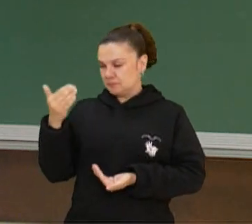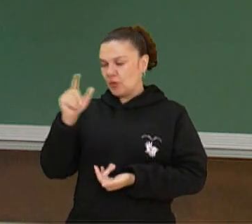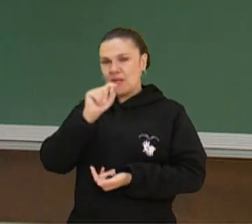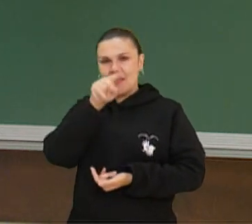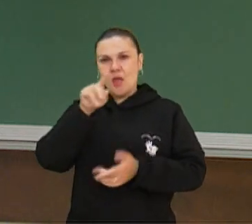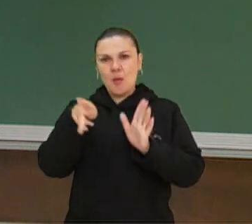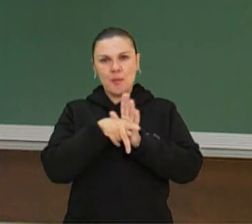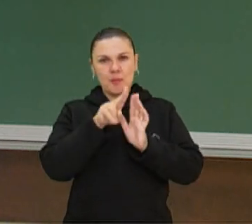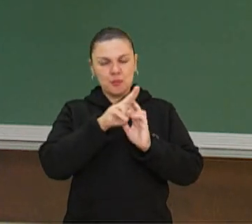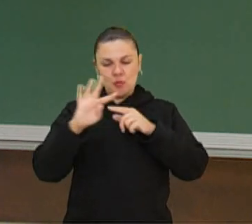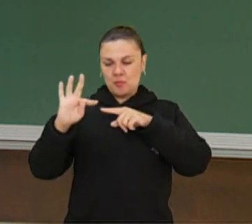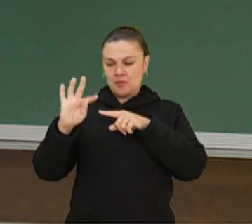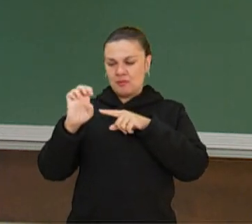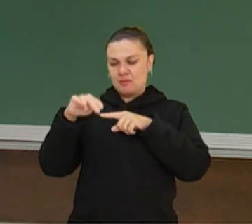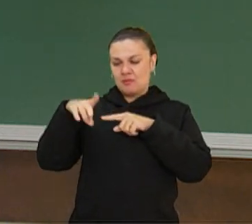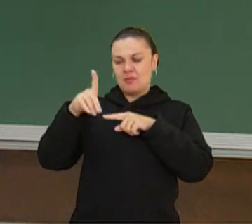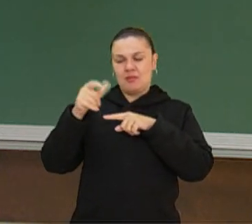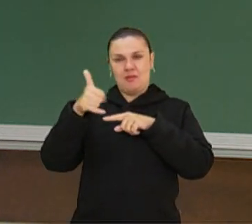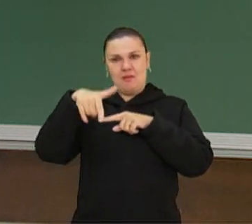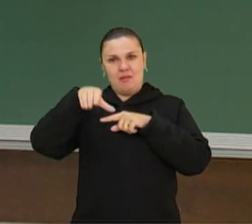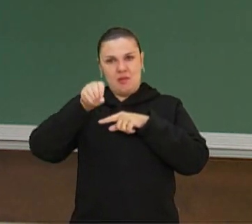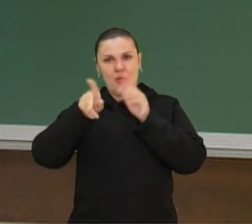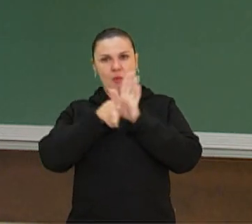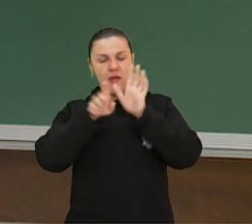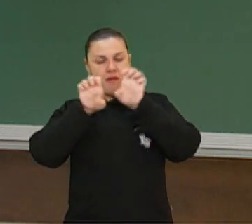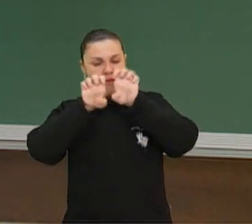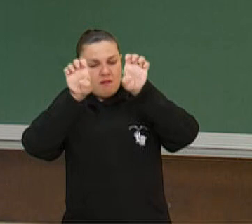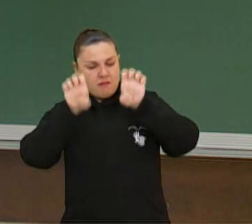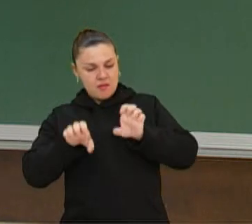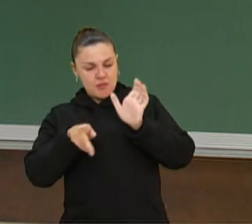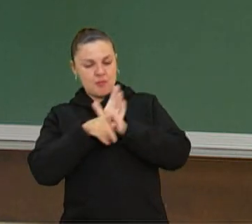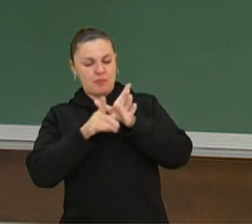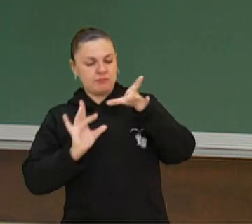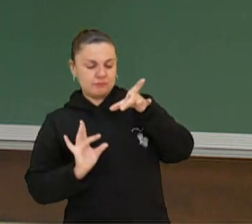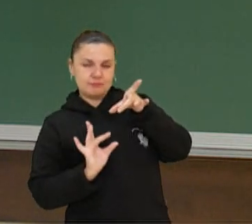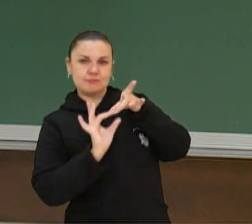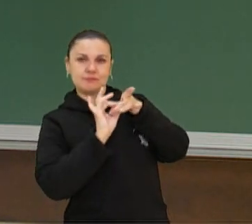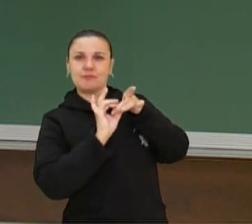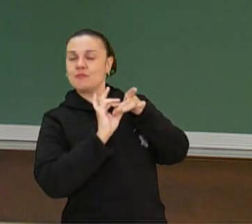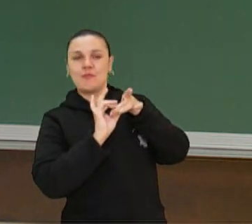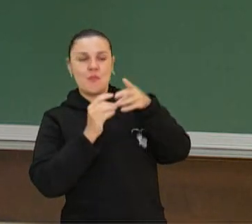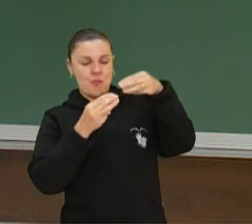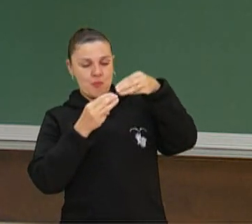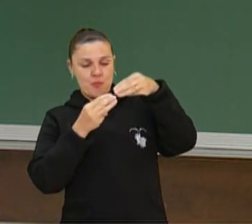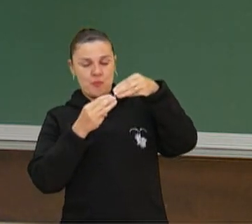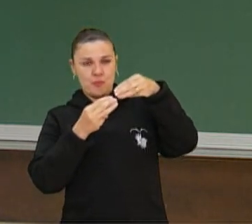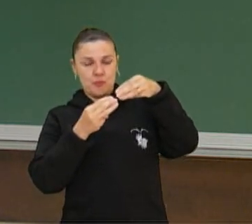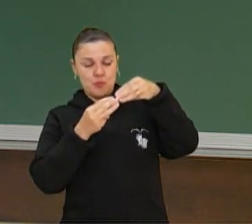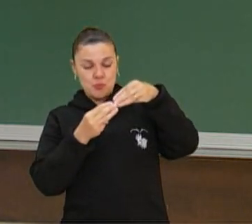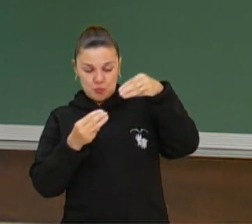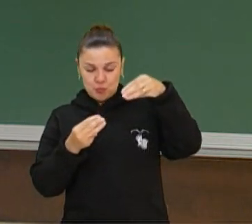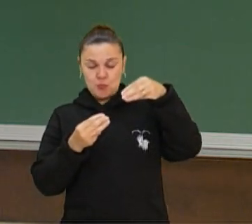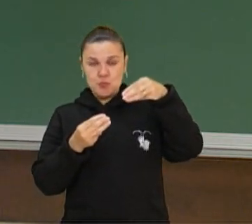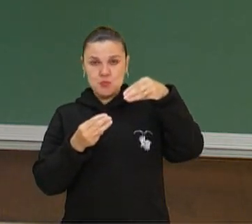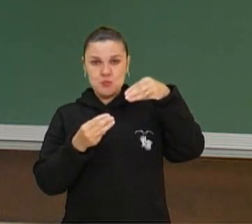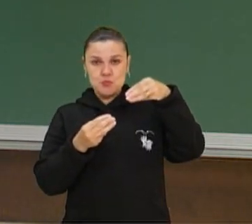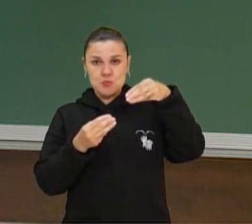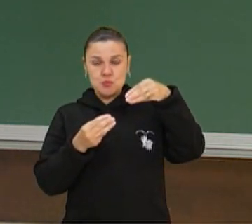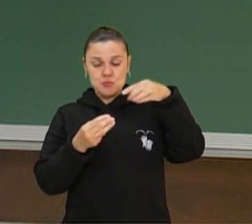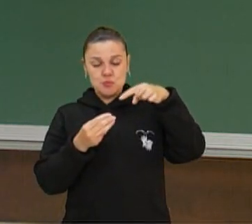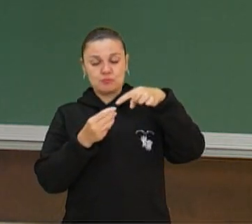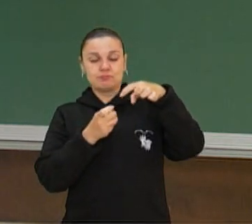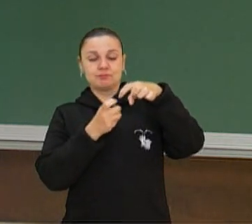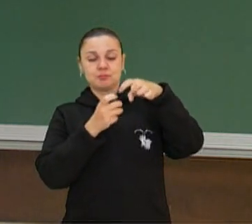são os tendões? São estruturas que vão fazer a ligação do músculo